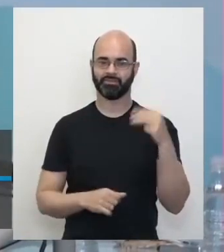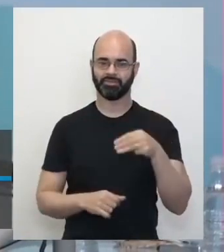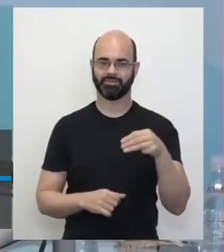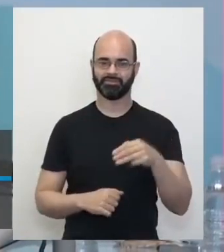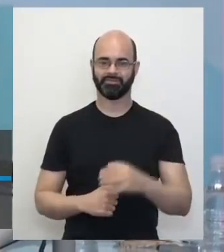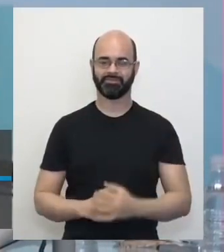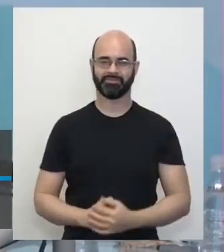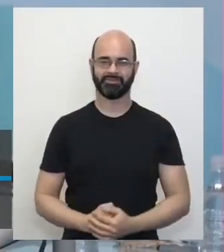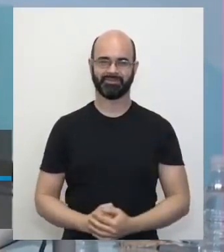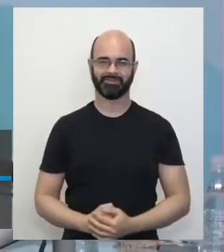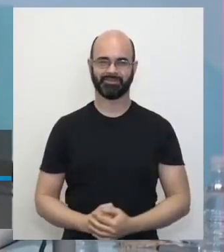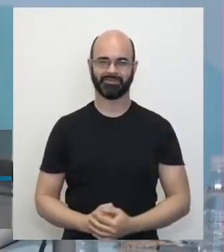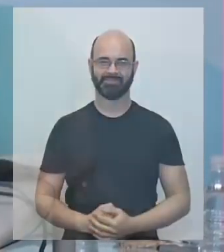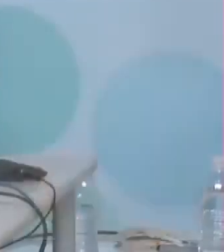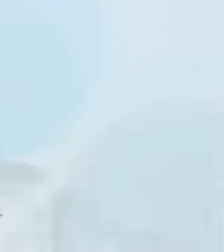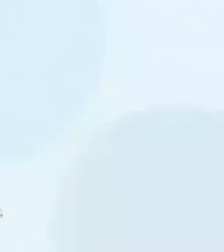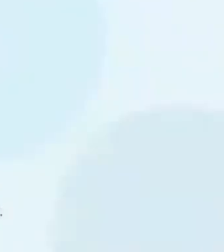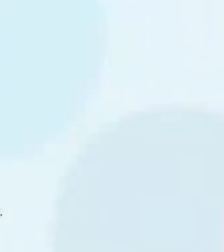então.